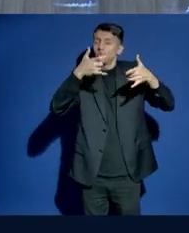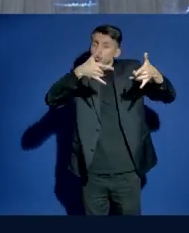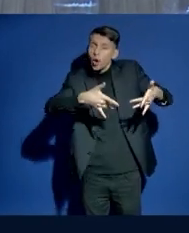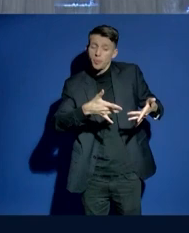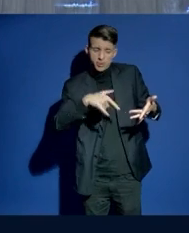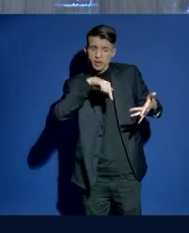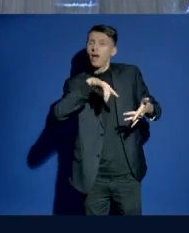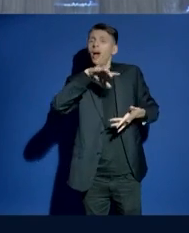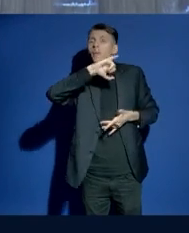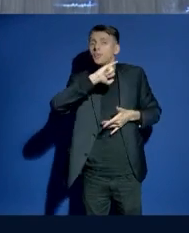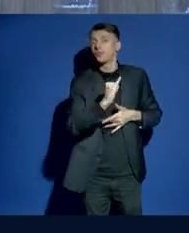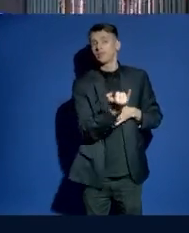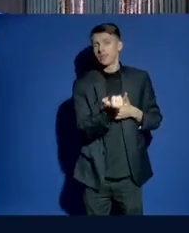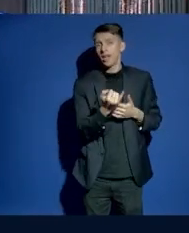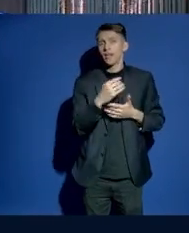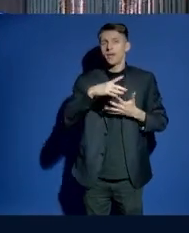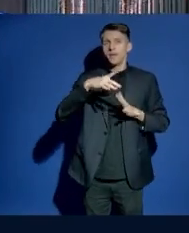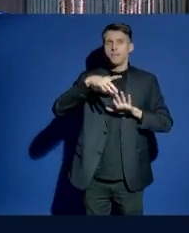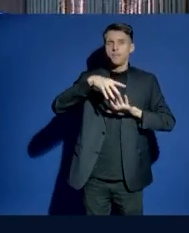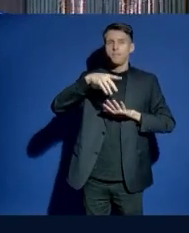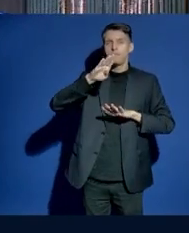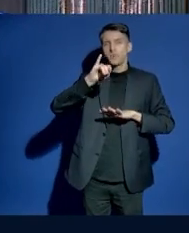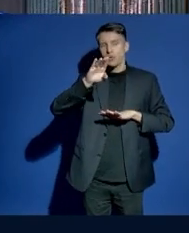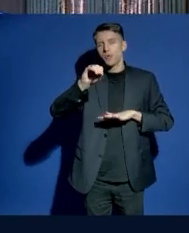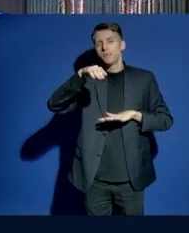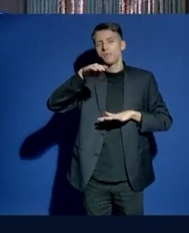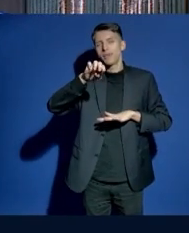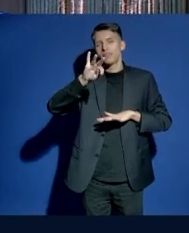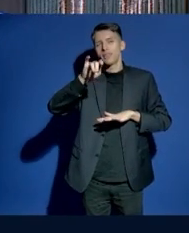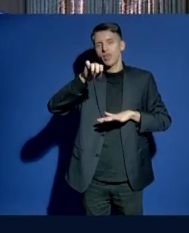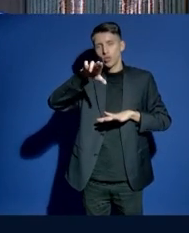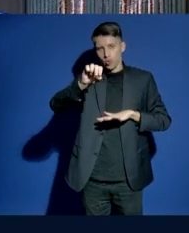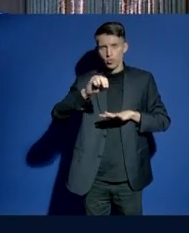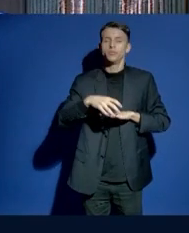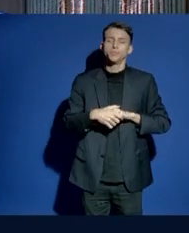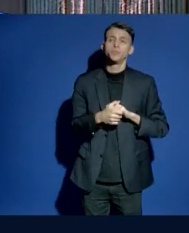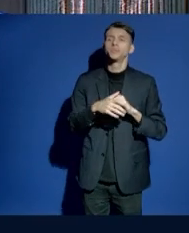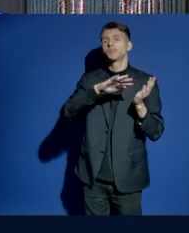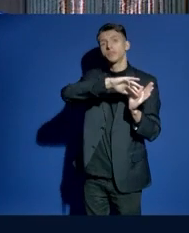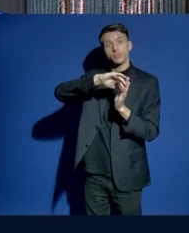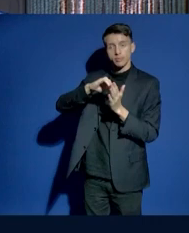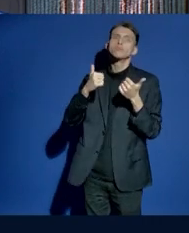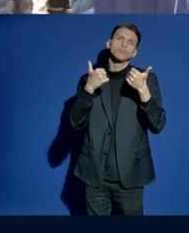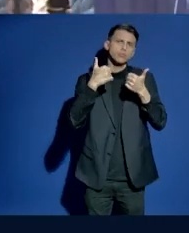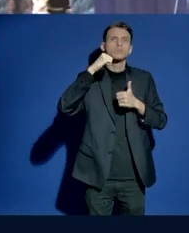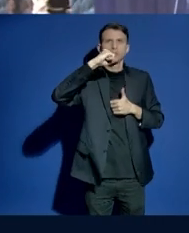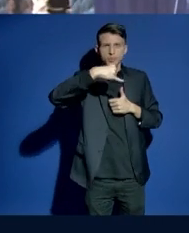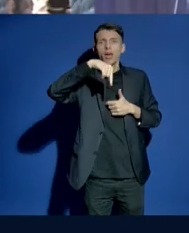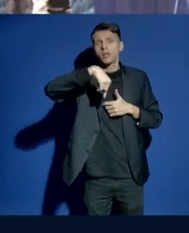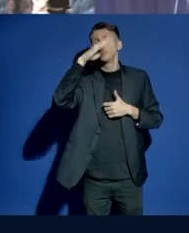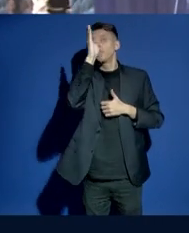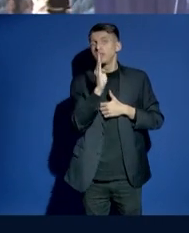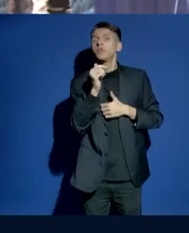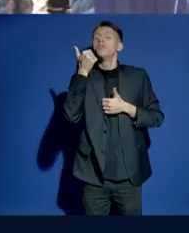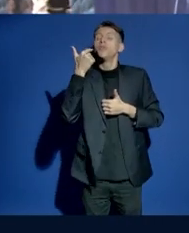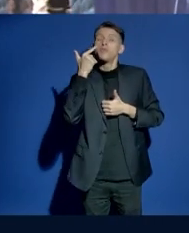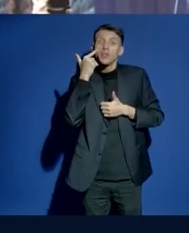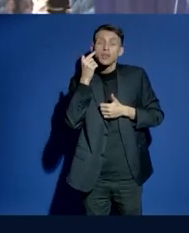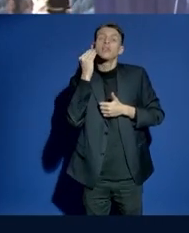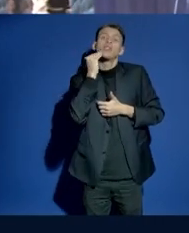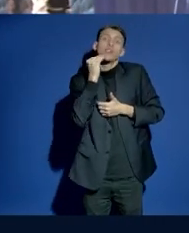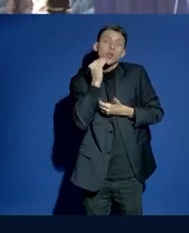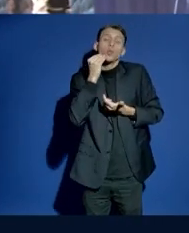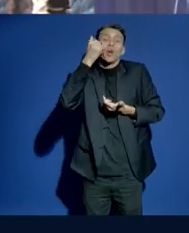biometano sem dúvida a gente já vê uma demanda cresce no Brasil em relação a descarbonização Mas de fato